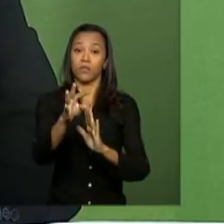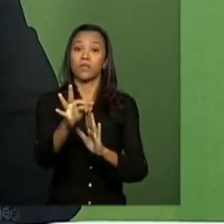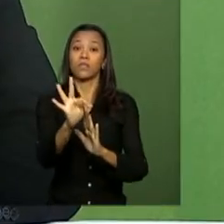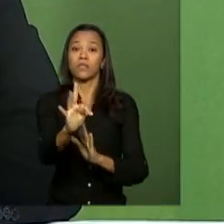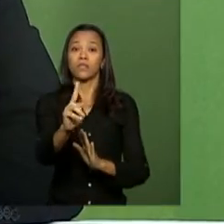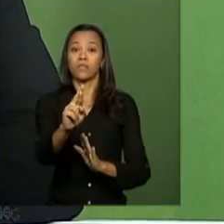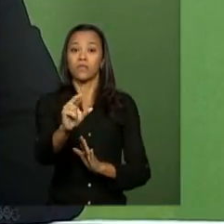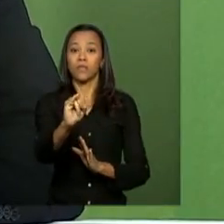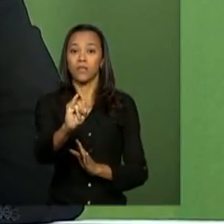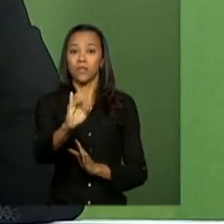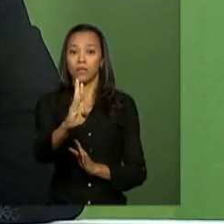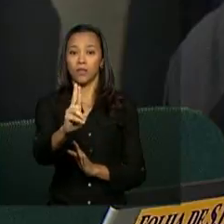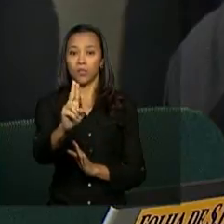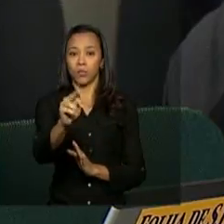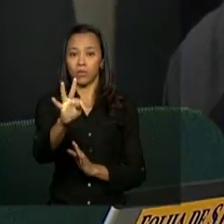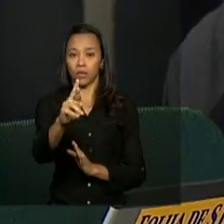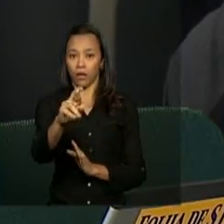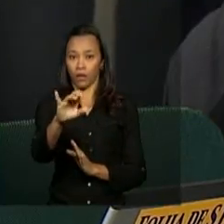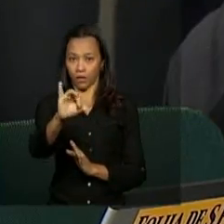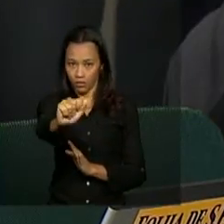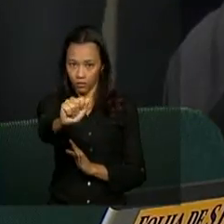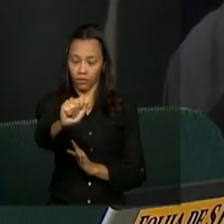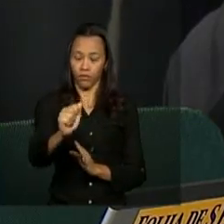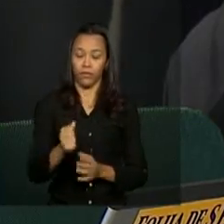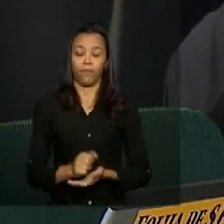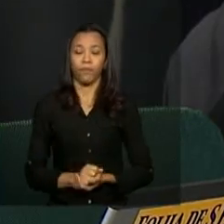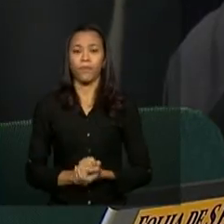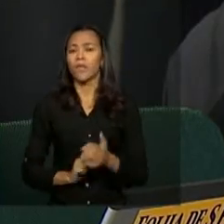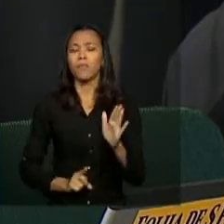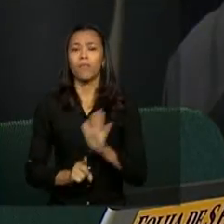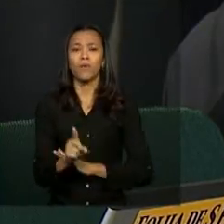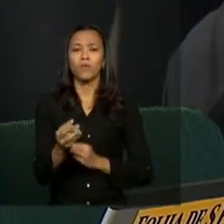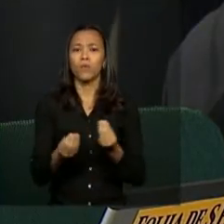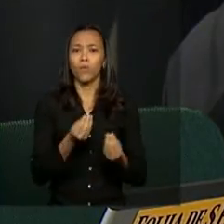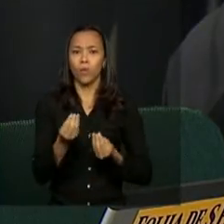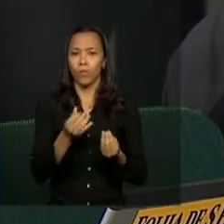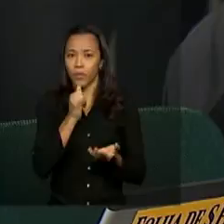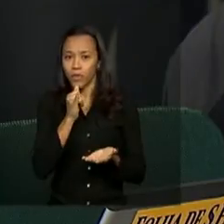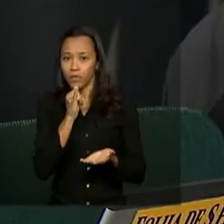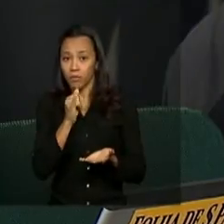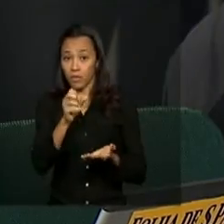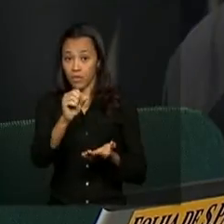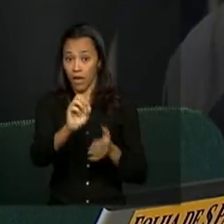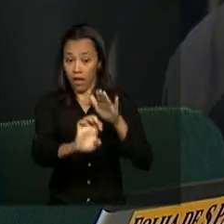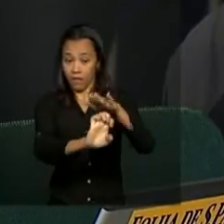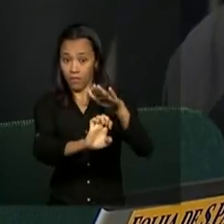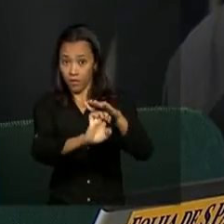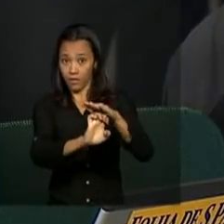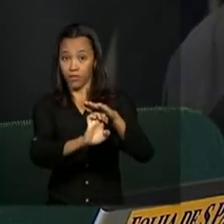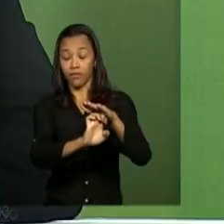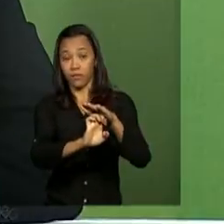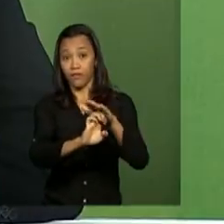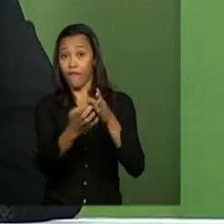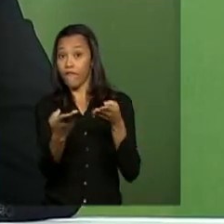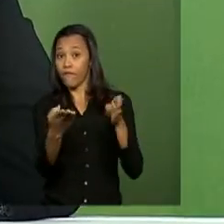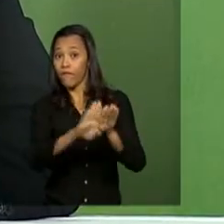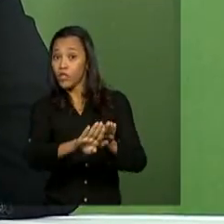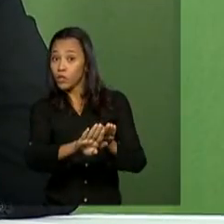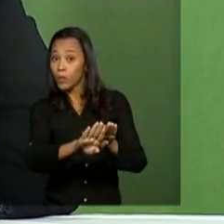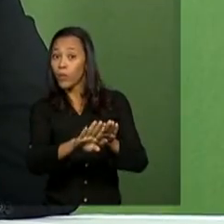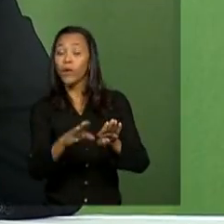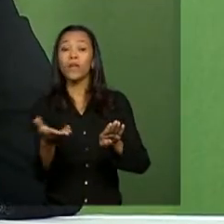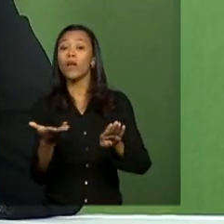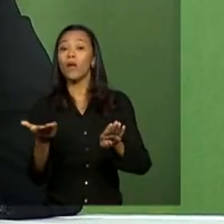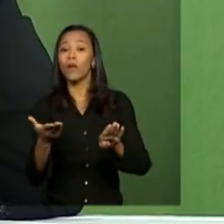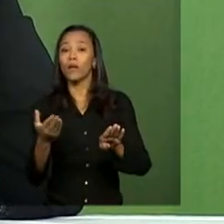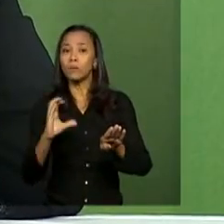é que fica a questão de dívidas entre privados quando uma empresa dá baixa assim aí tem que ir